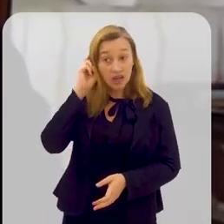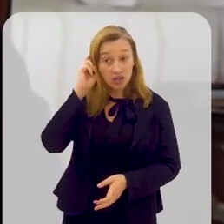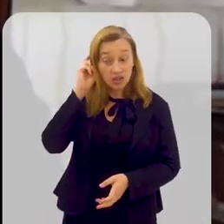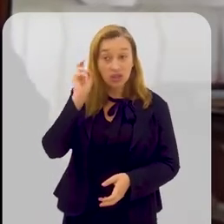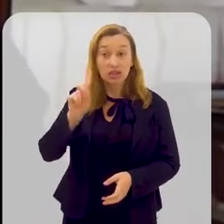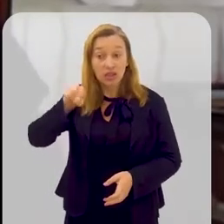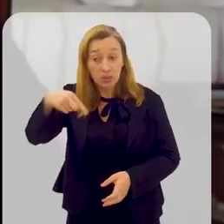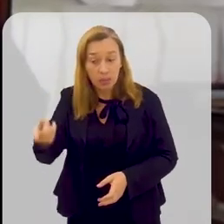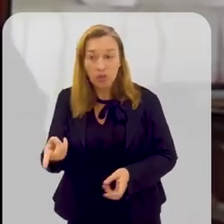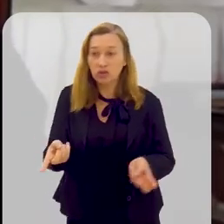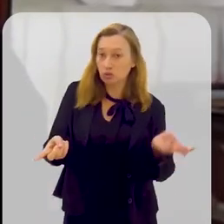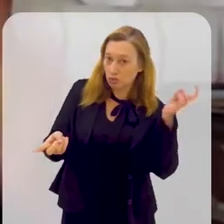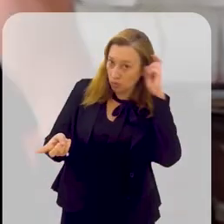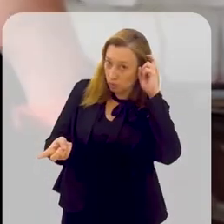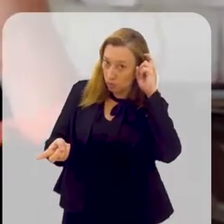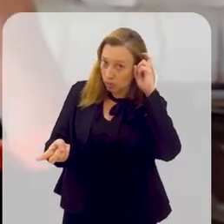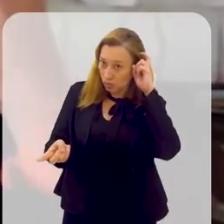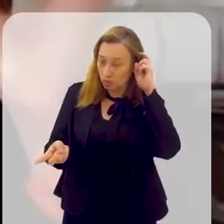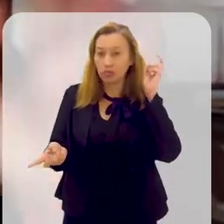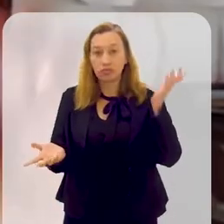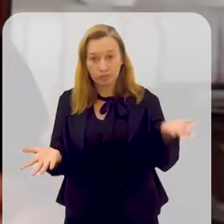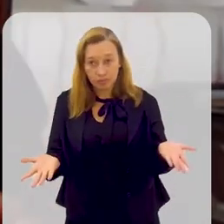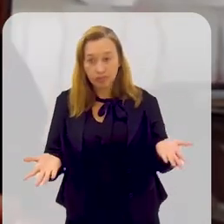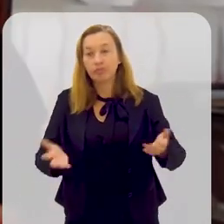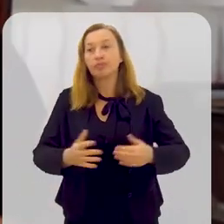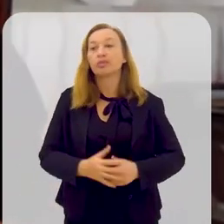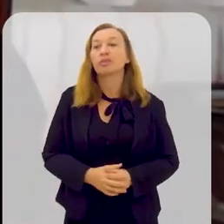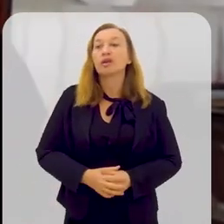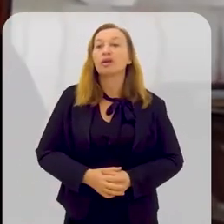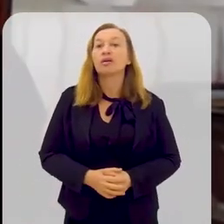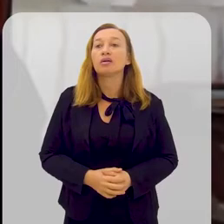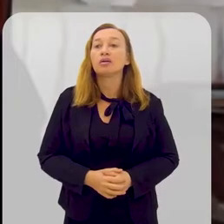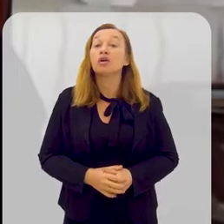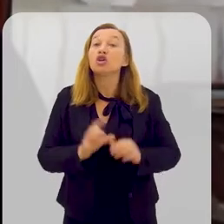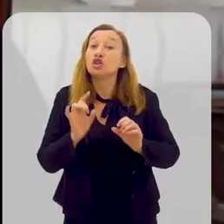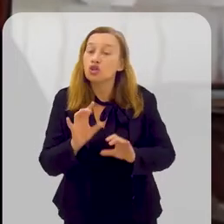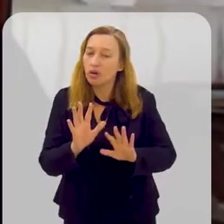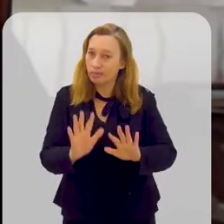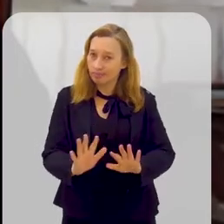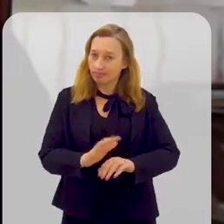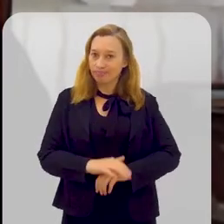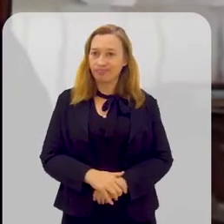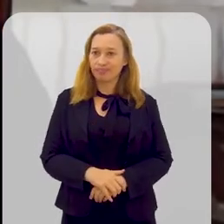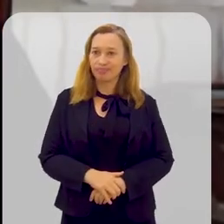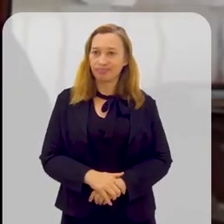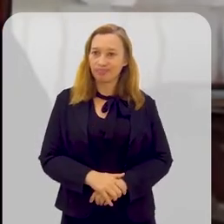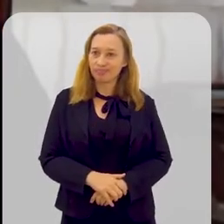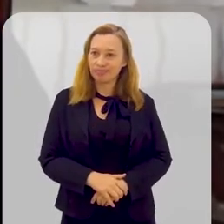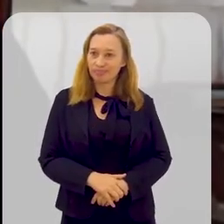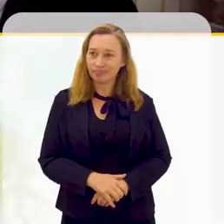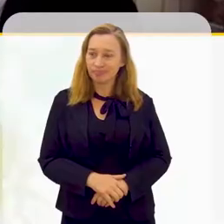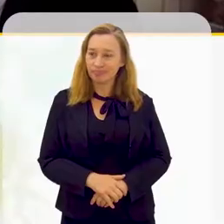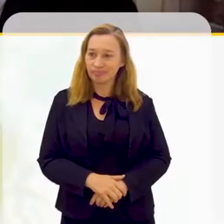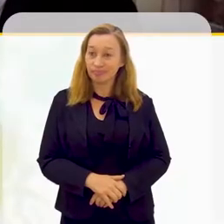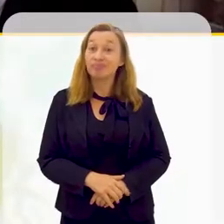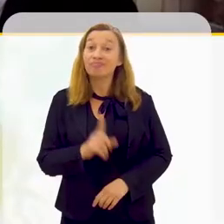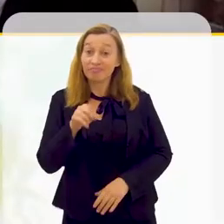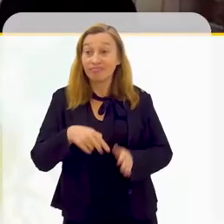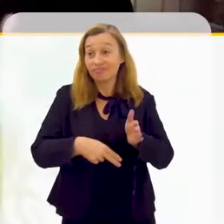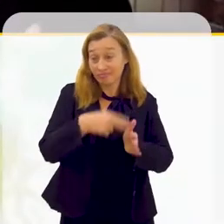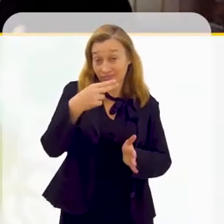um lado e algum tempo depois faz do outro só que